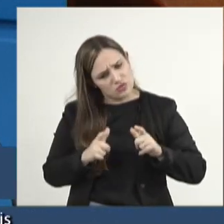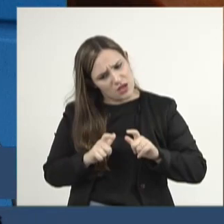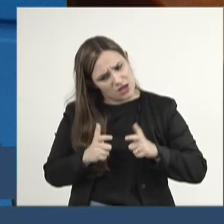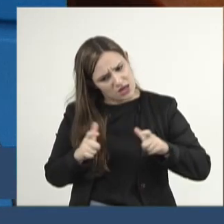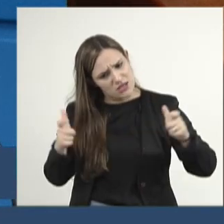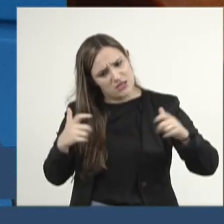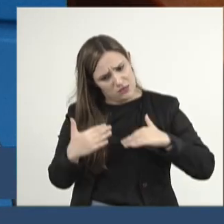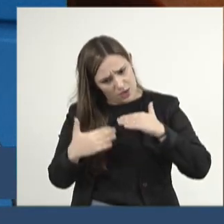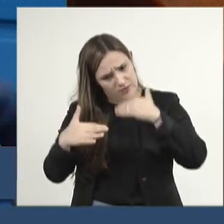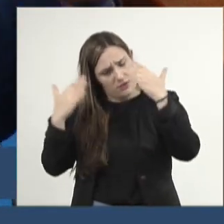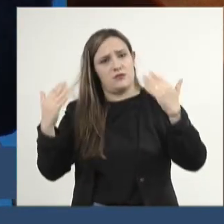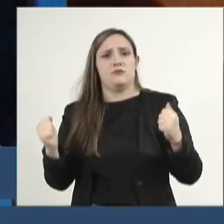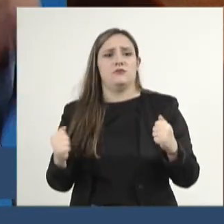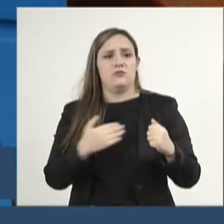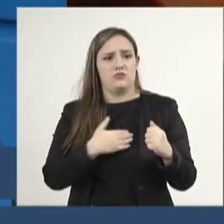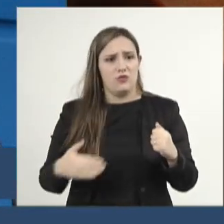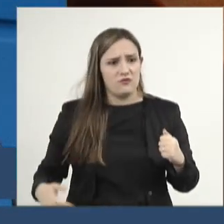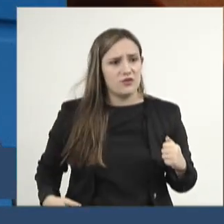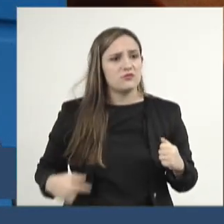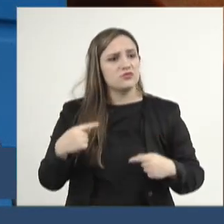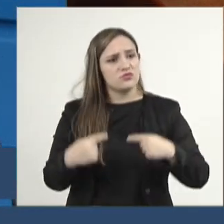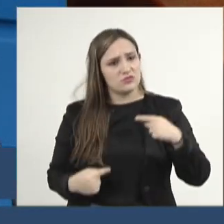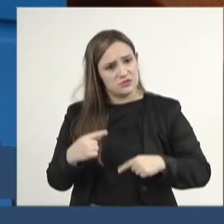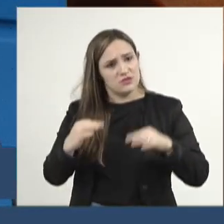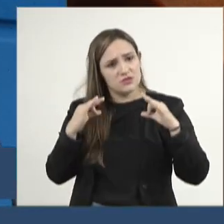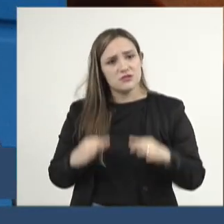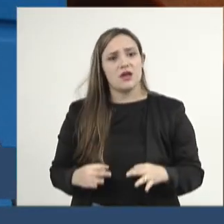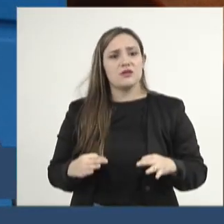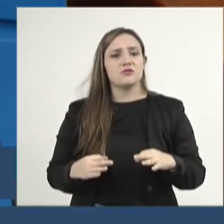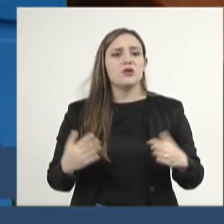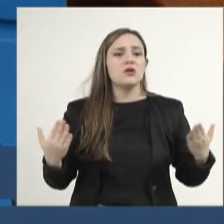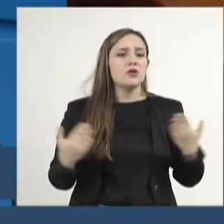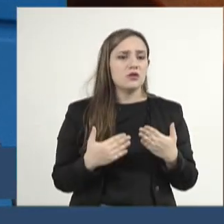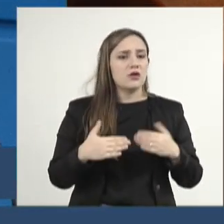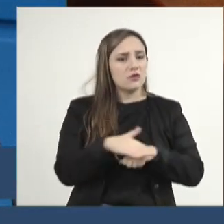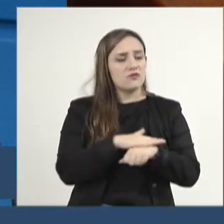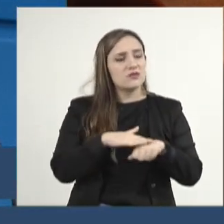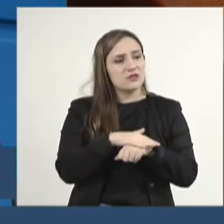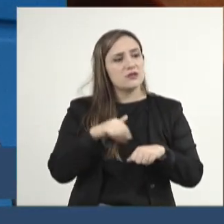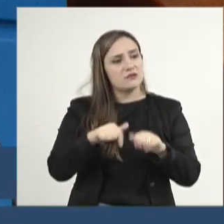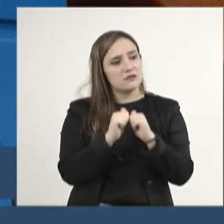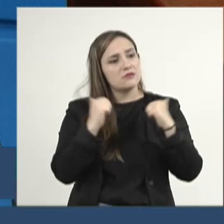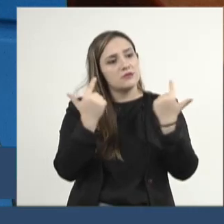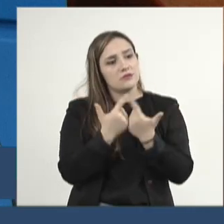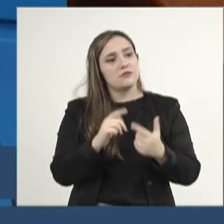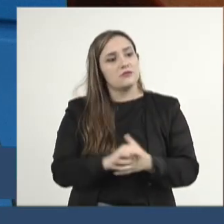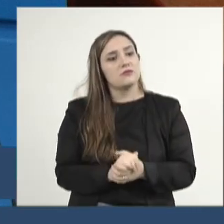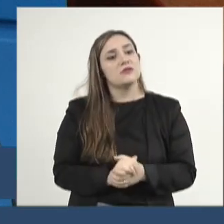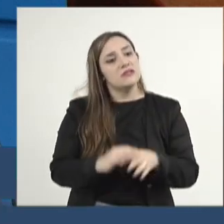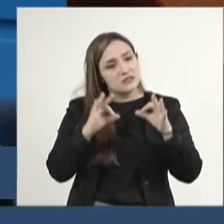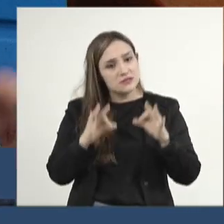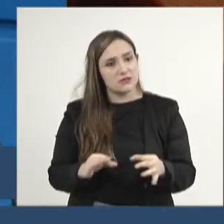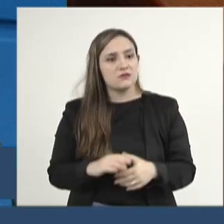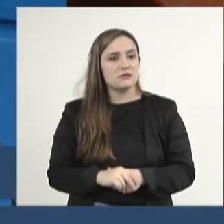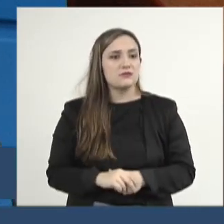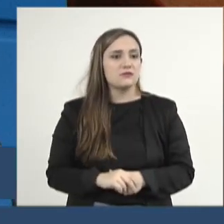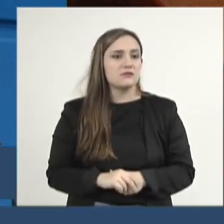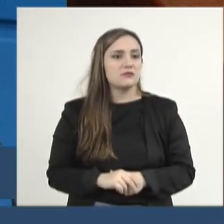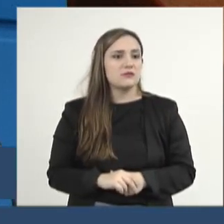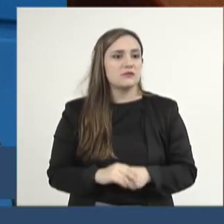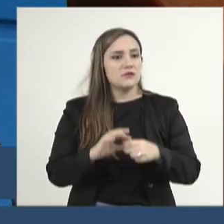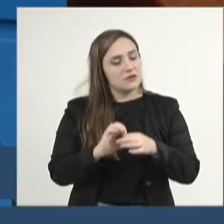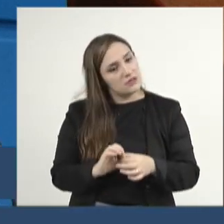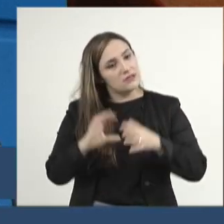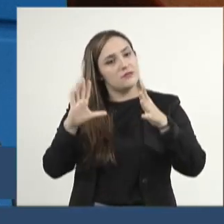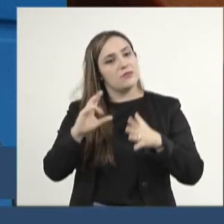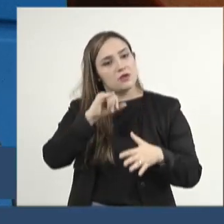governador do Estado do Mato Grosso do Sul ao discutir com essa Assembleia Legislativa, e acerta o governador ao abrir a